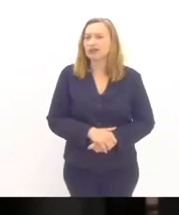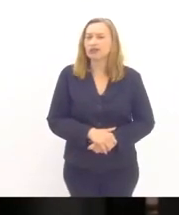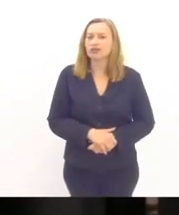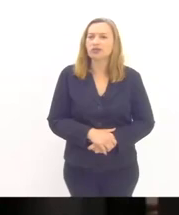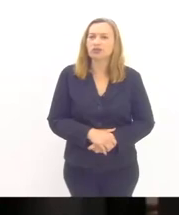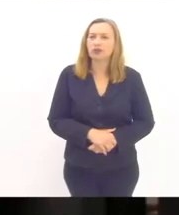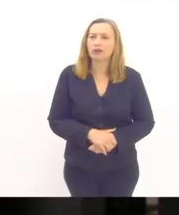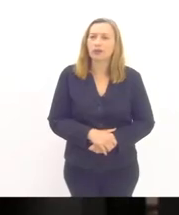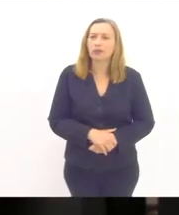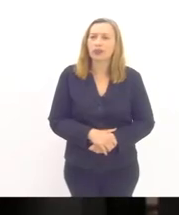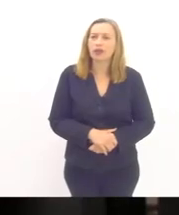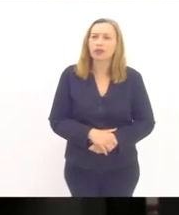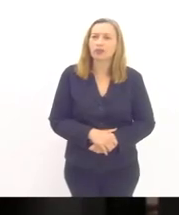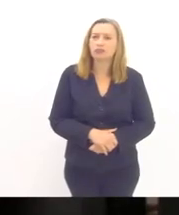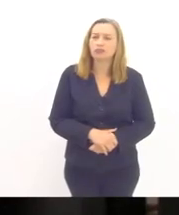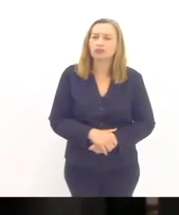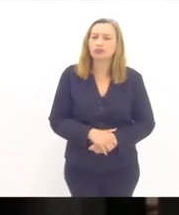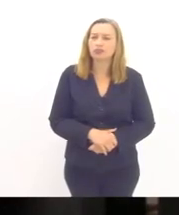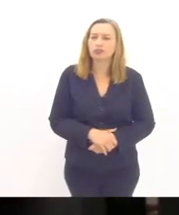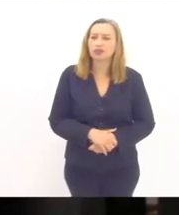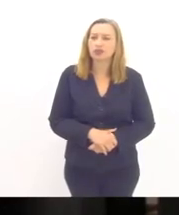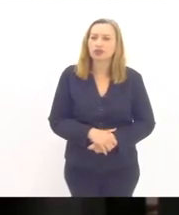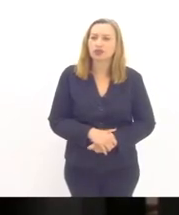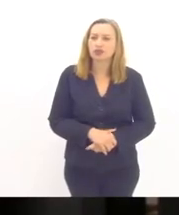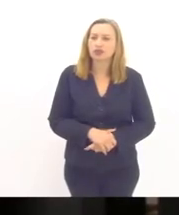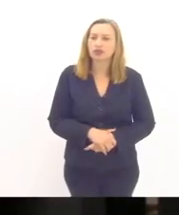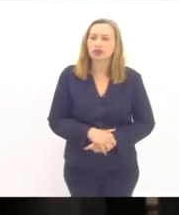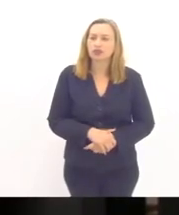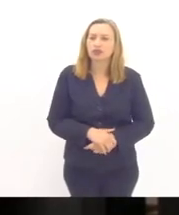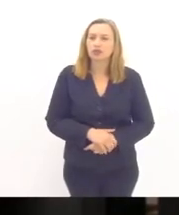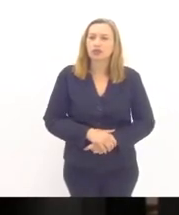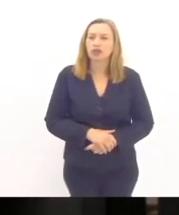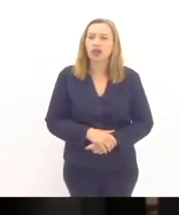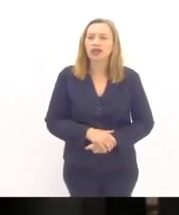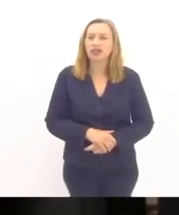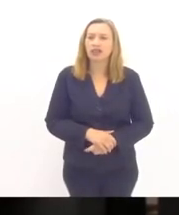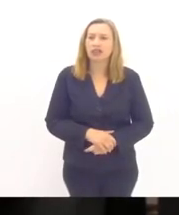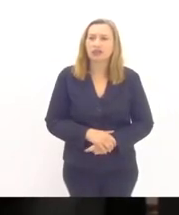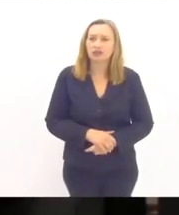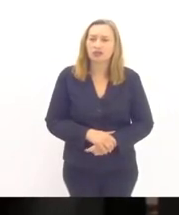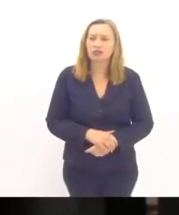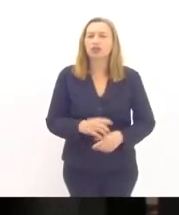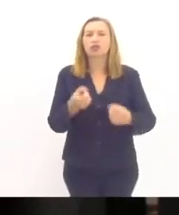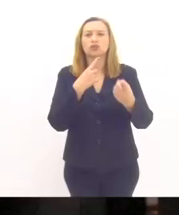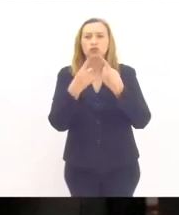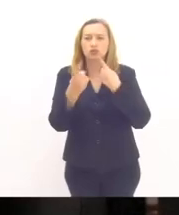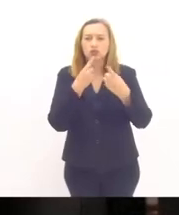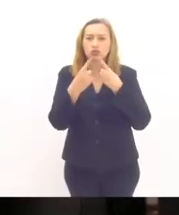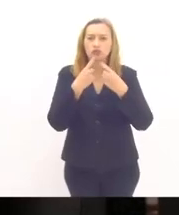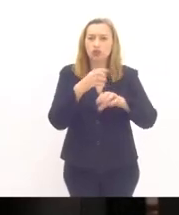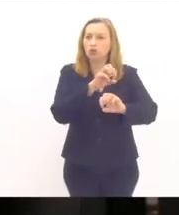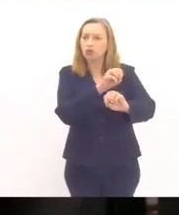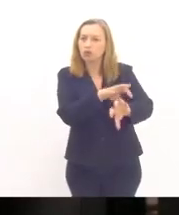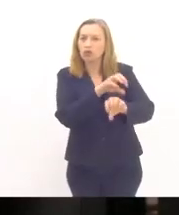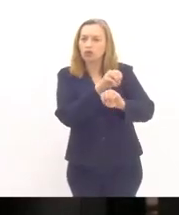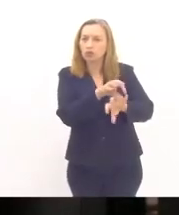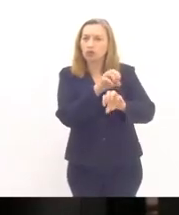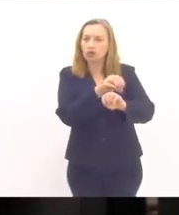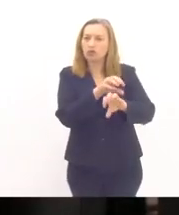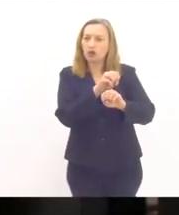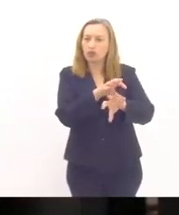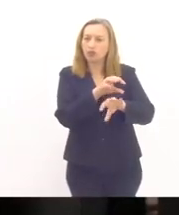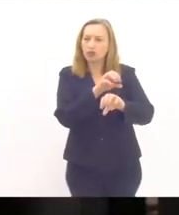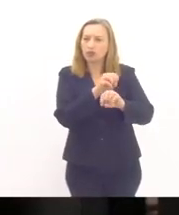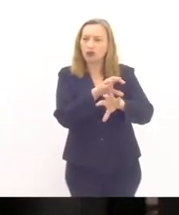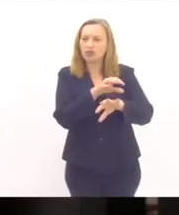trazer alguns elementos, porque eles vão fechar, então, com esse nossa discussão sobre educação plurilingue. E eu